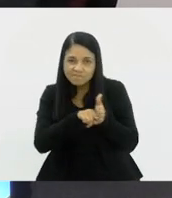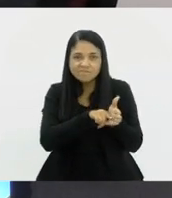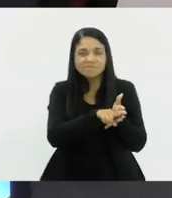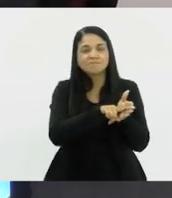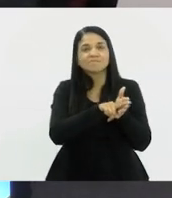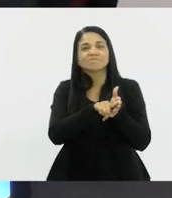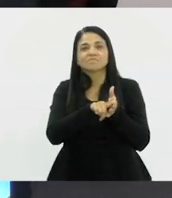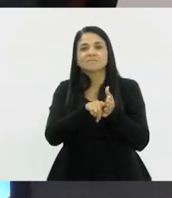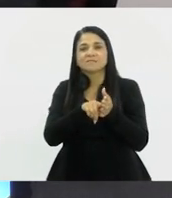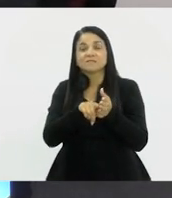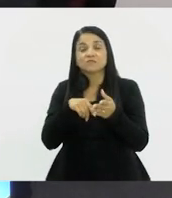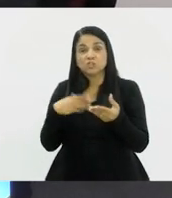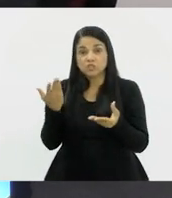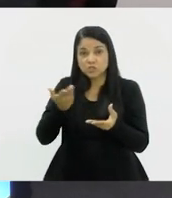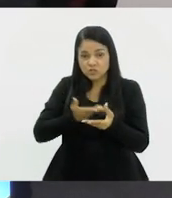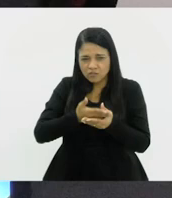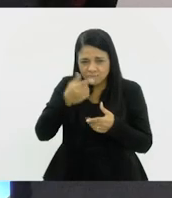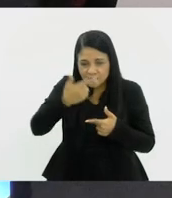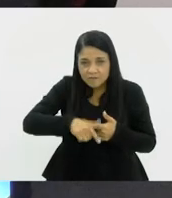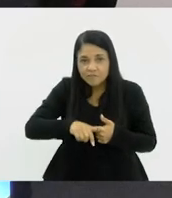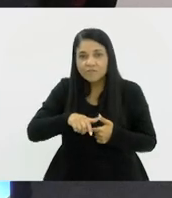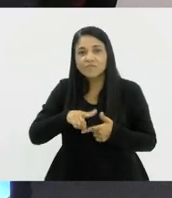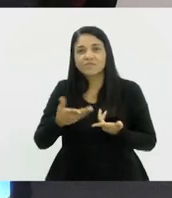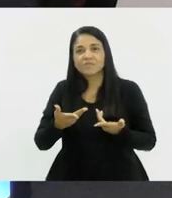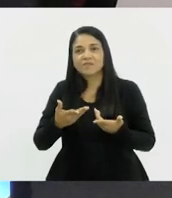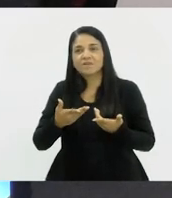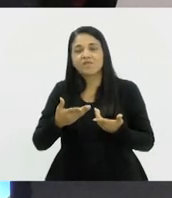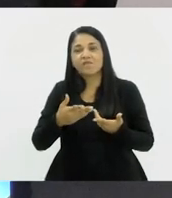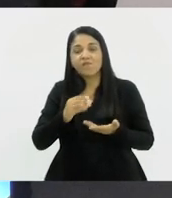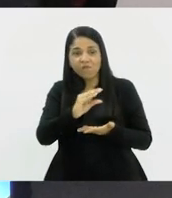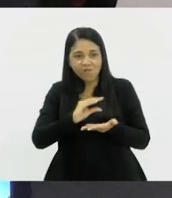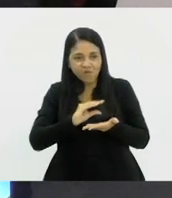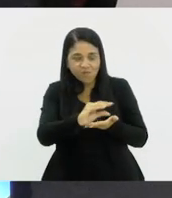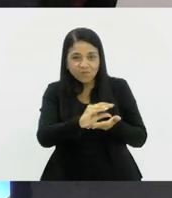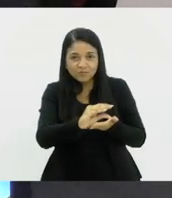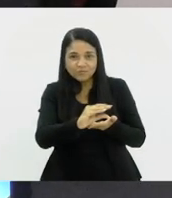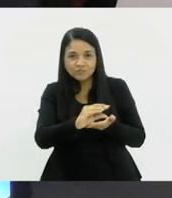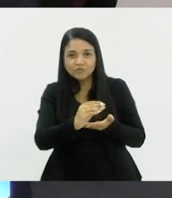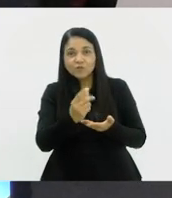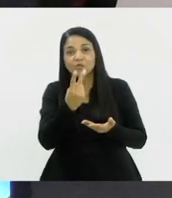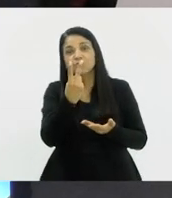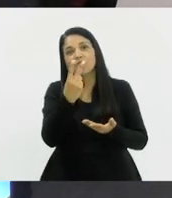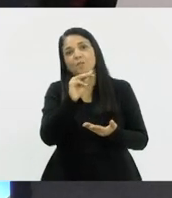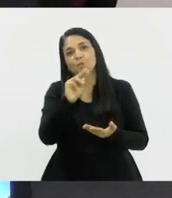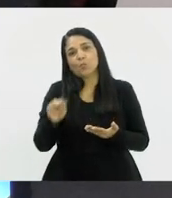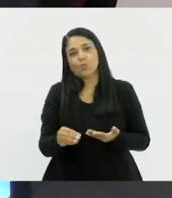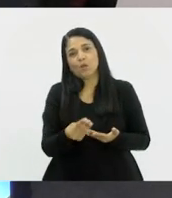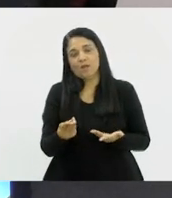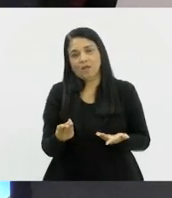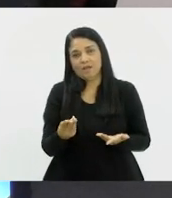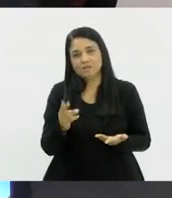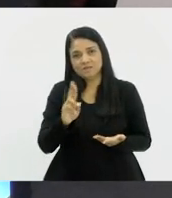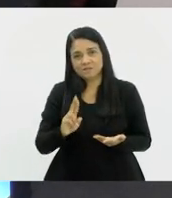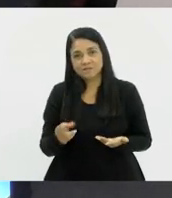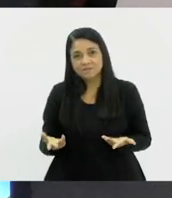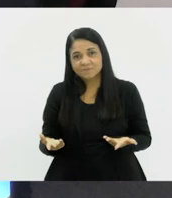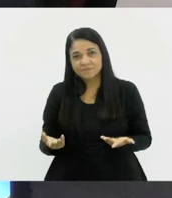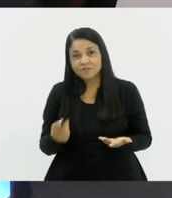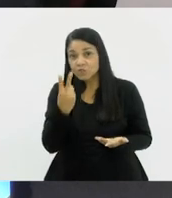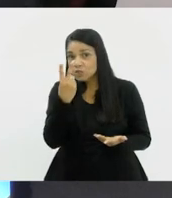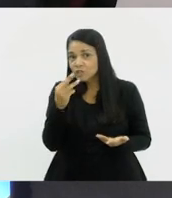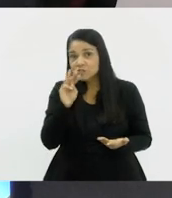recorrer tu ganha R 2000 quiser recorrer o recurso custa no mínimo 2.000 is então o seguinte